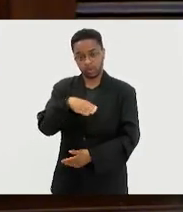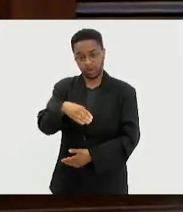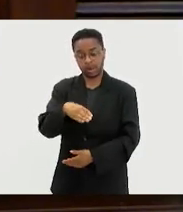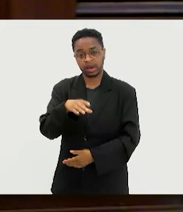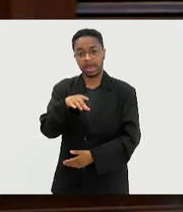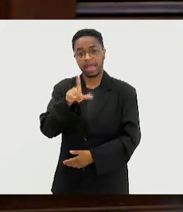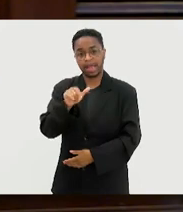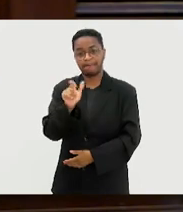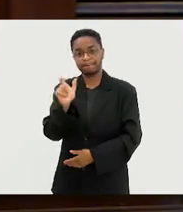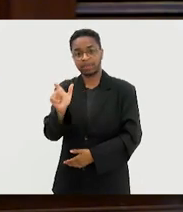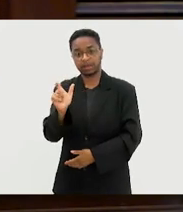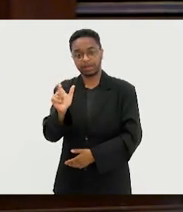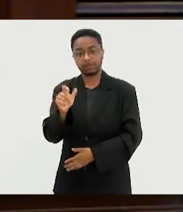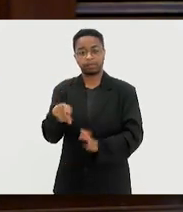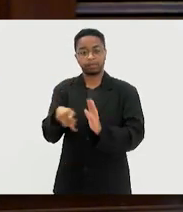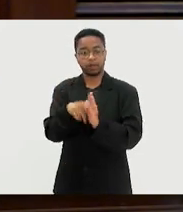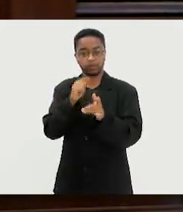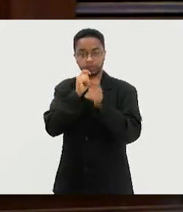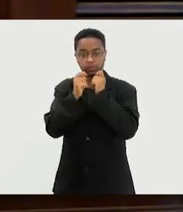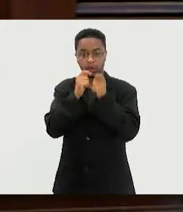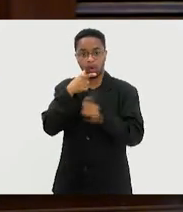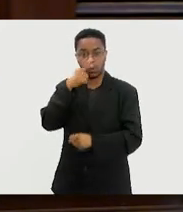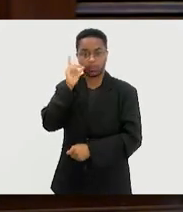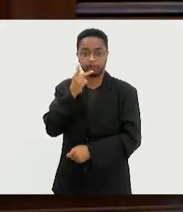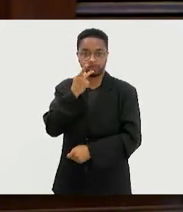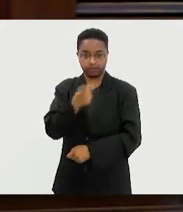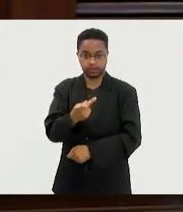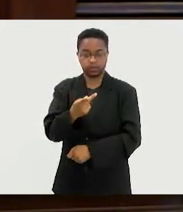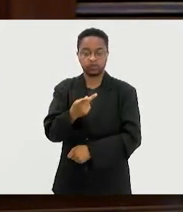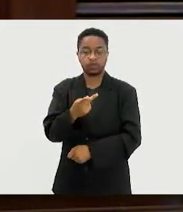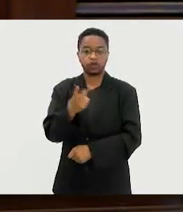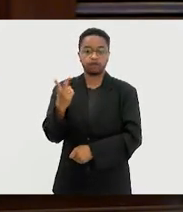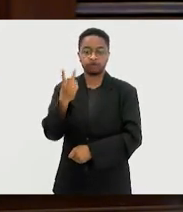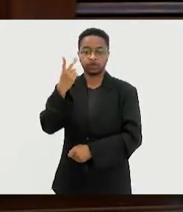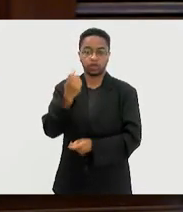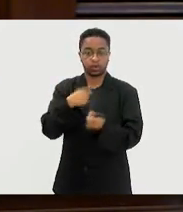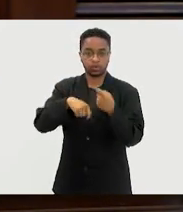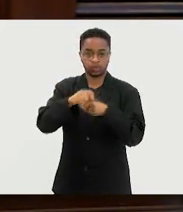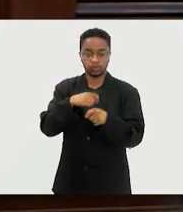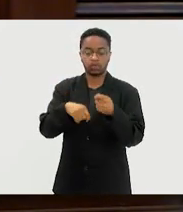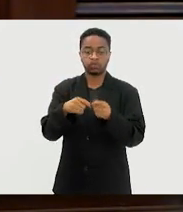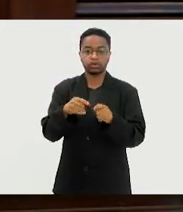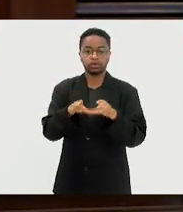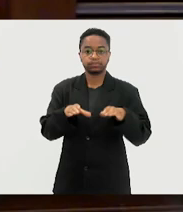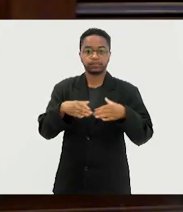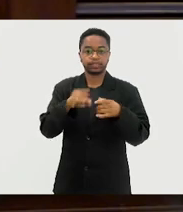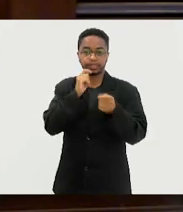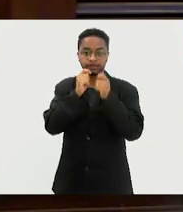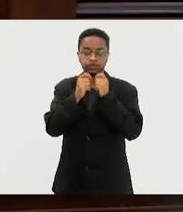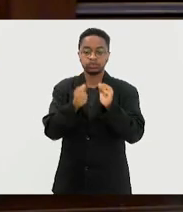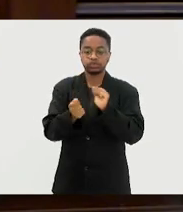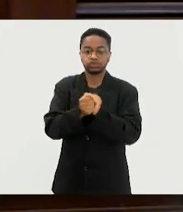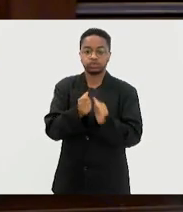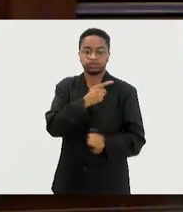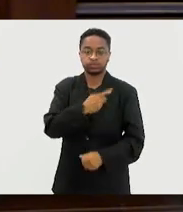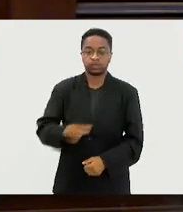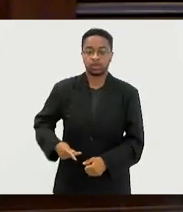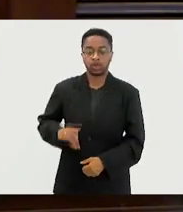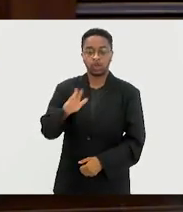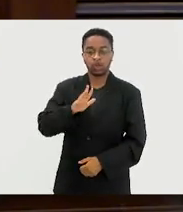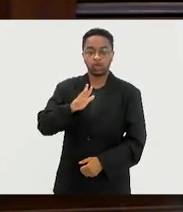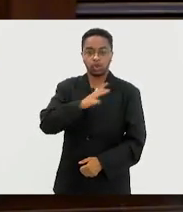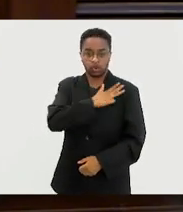por uma jornalista ontem, do Valor Econômico, numa coletiva com o presidente Lula, que ela, amedrontada, falou,